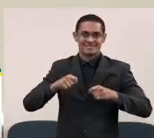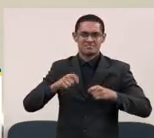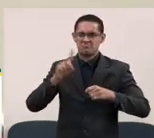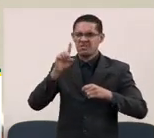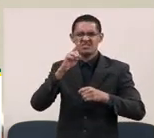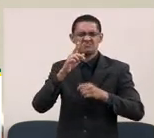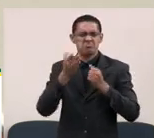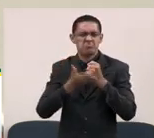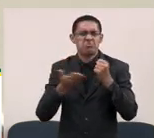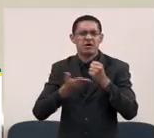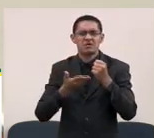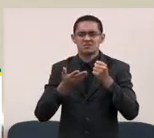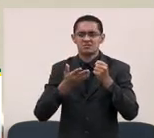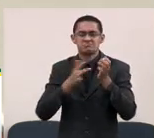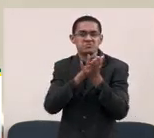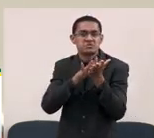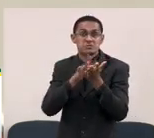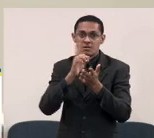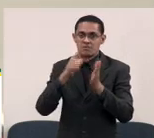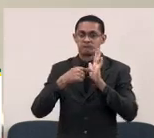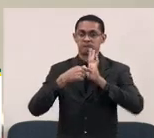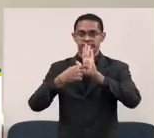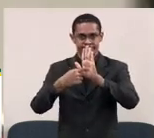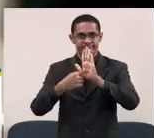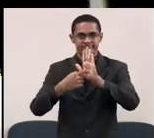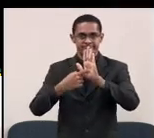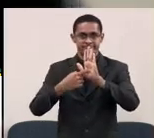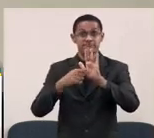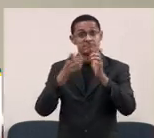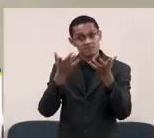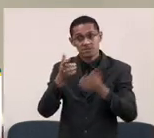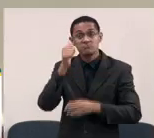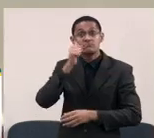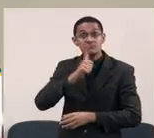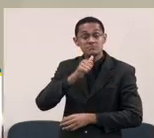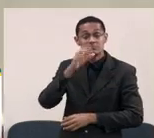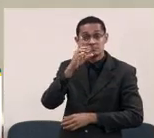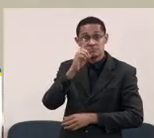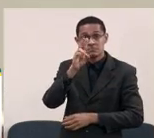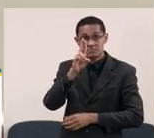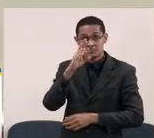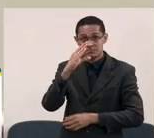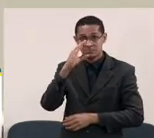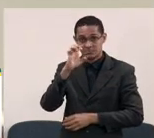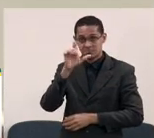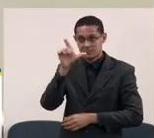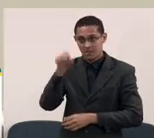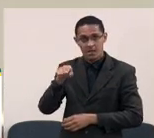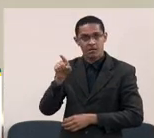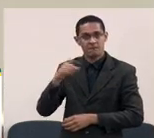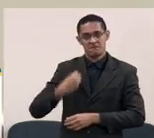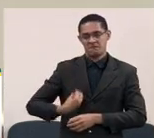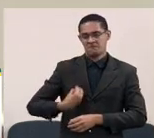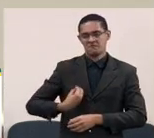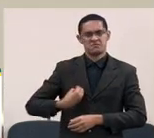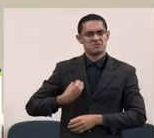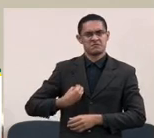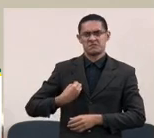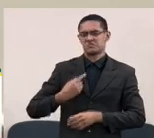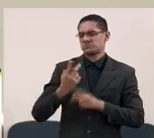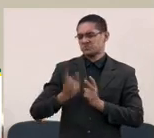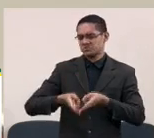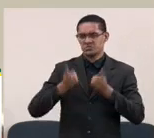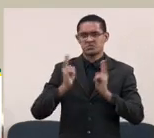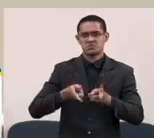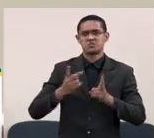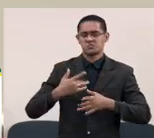sem obra. Então, a irmã Dulce passou a vida toda ajudando os pobres,